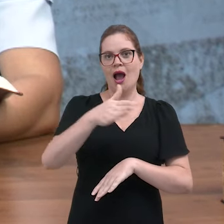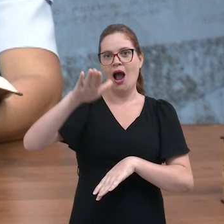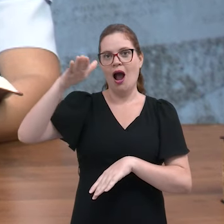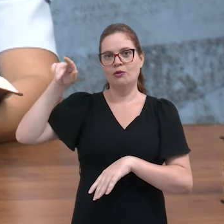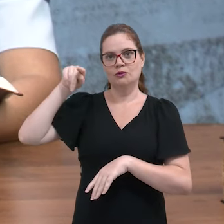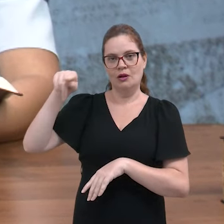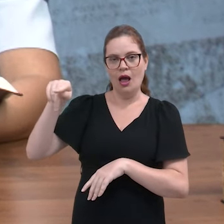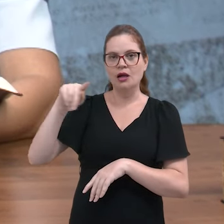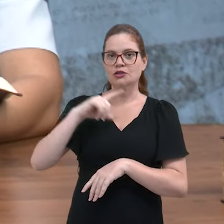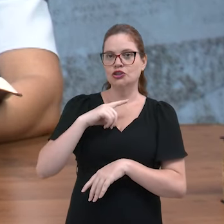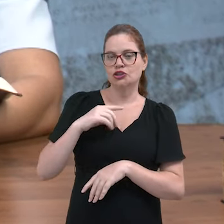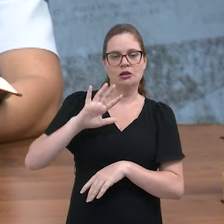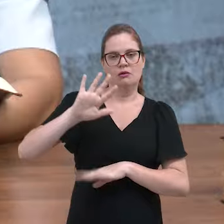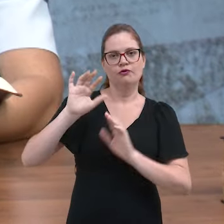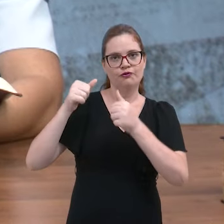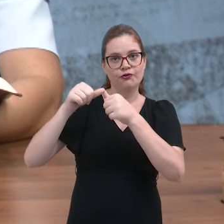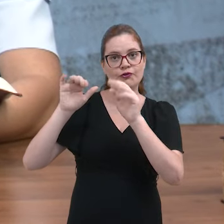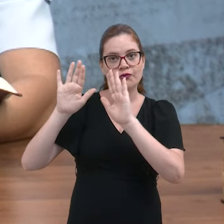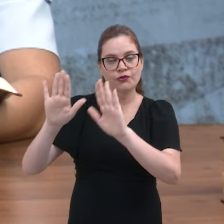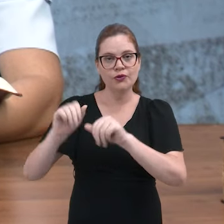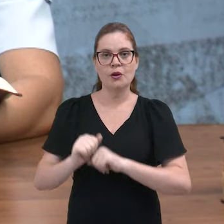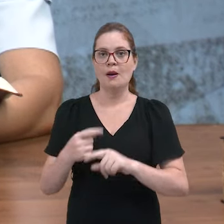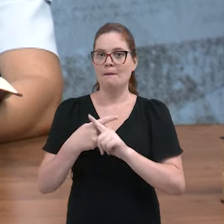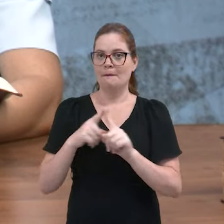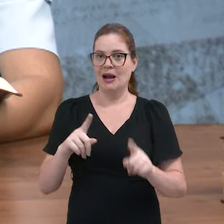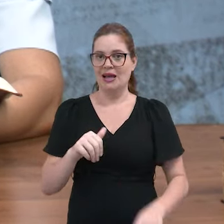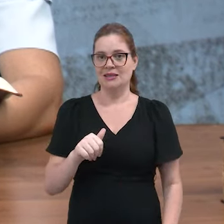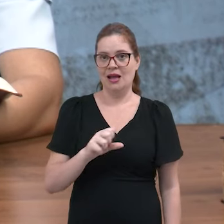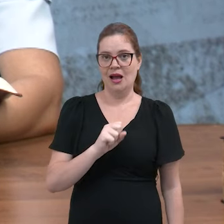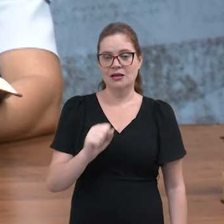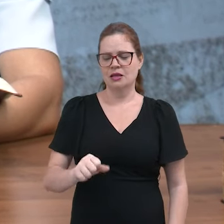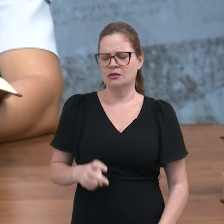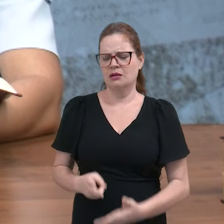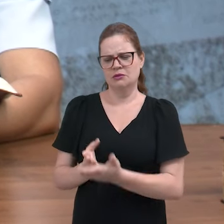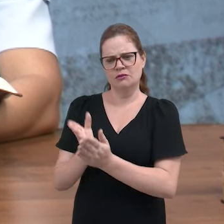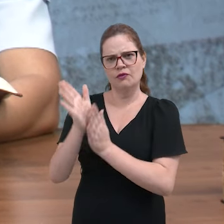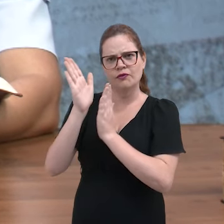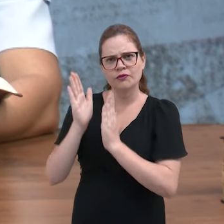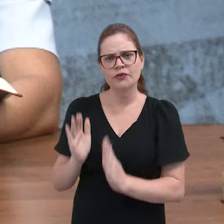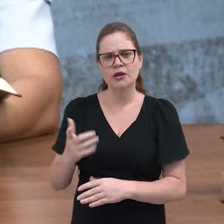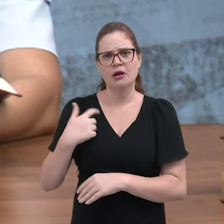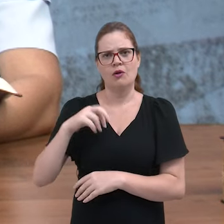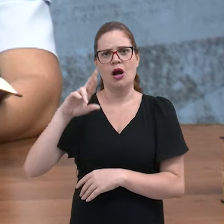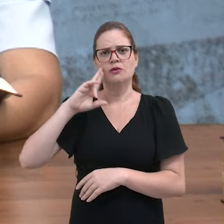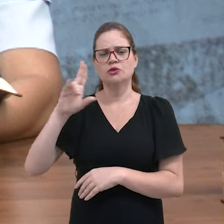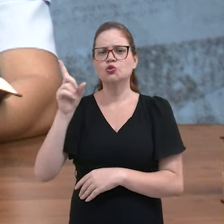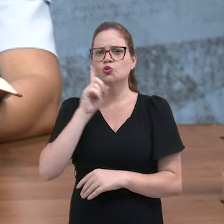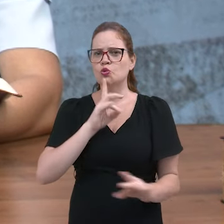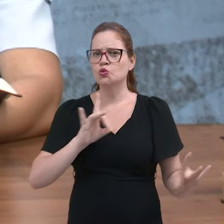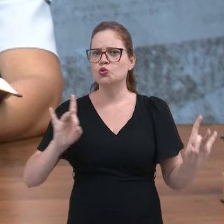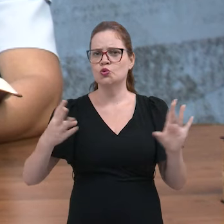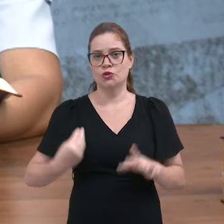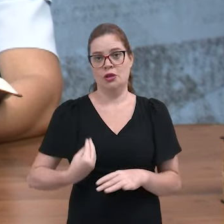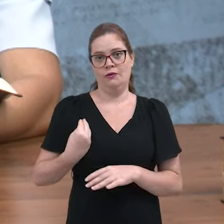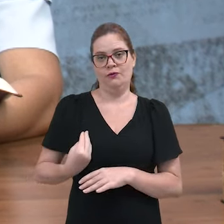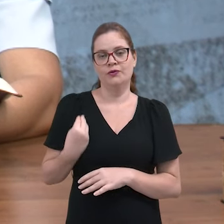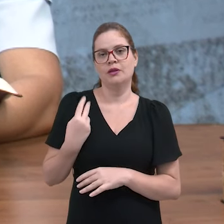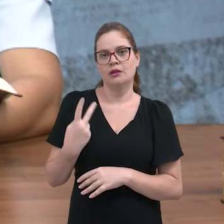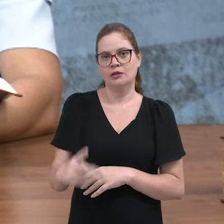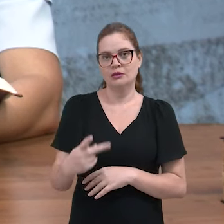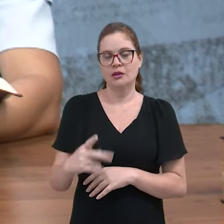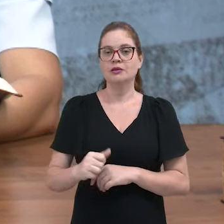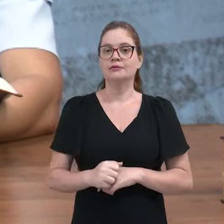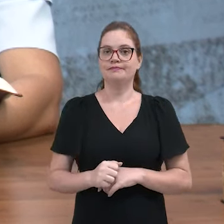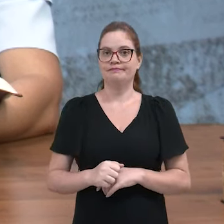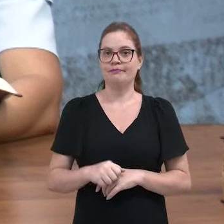Todavia, foi o coração de Asa reto para com o Senhor todos os seus dias. E a casa do